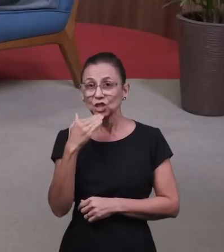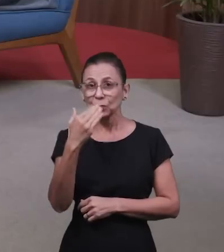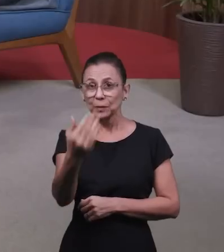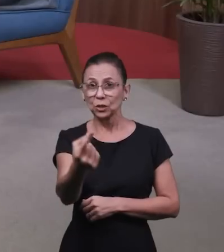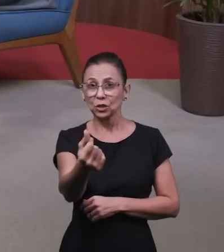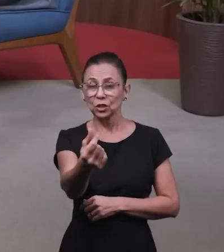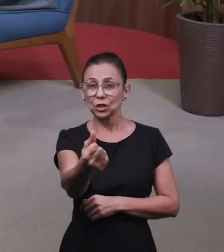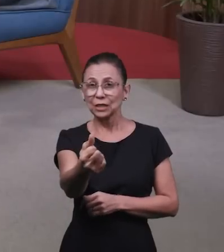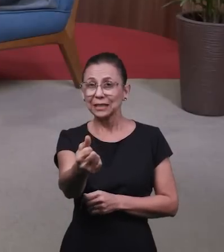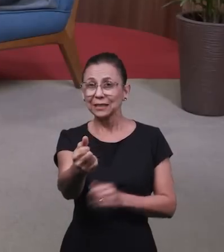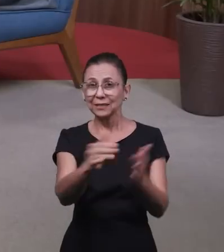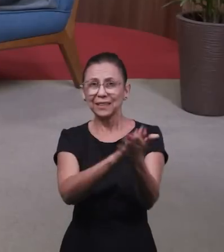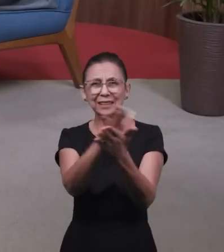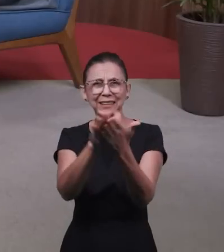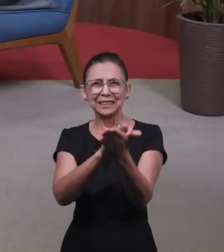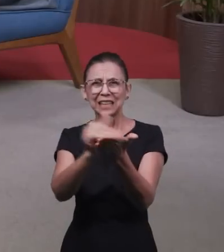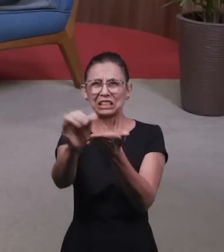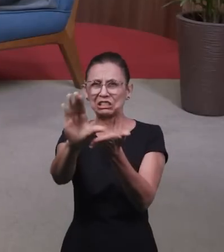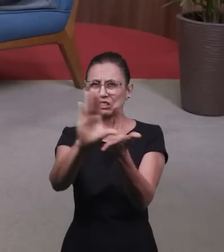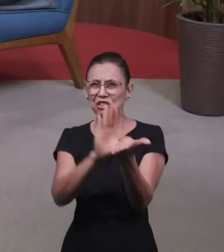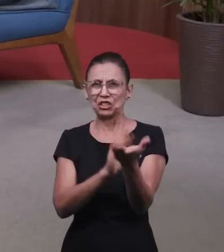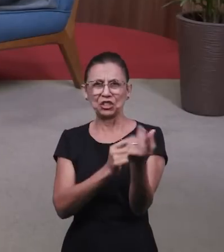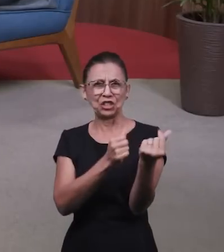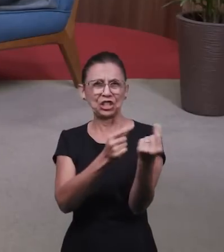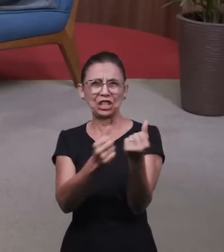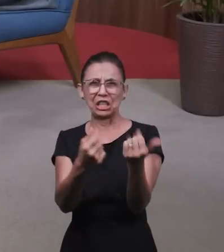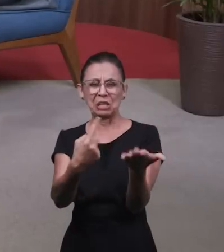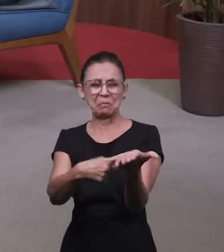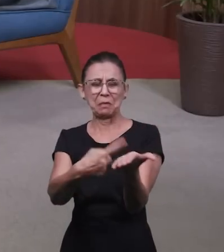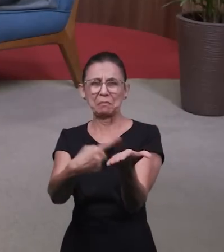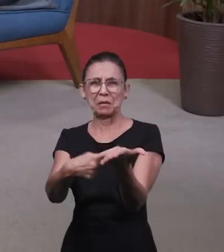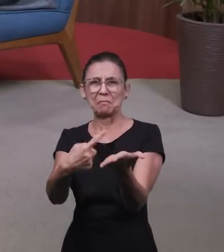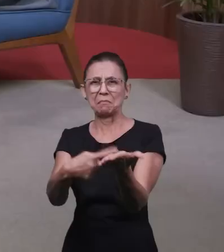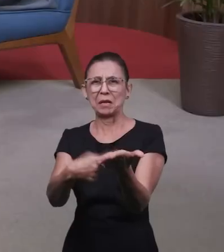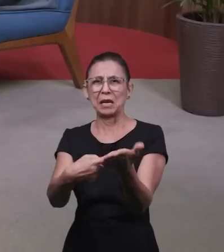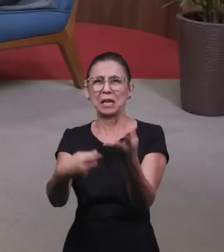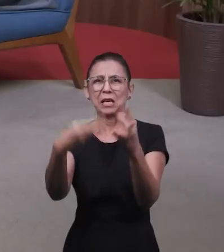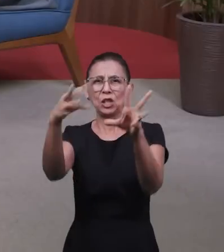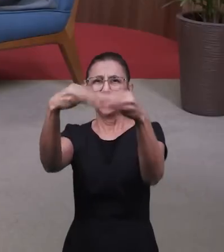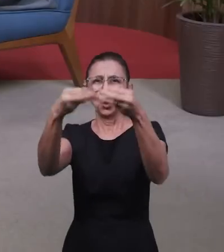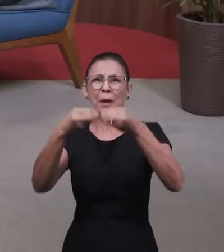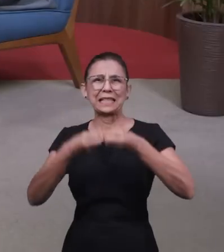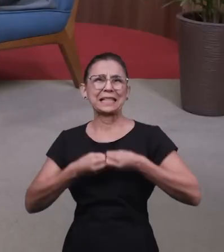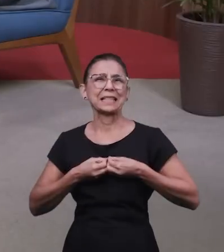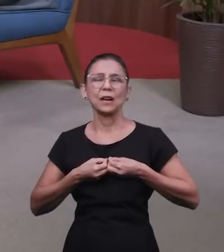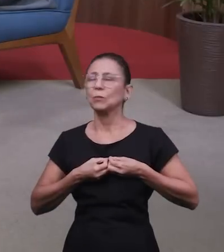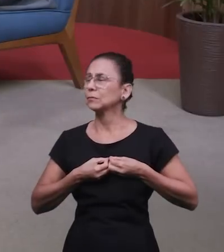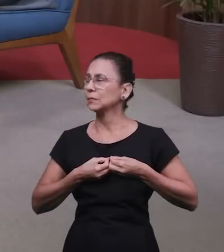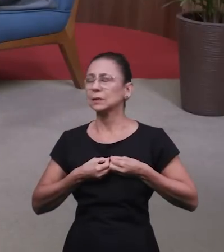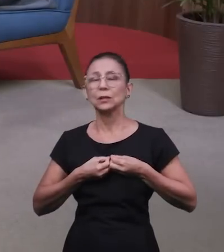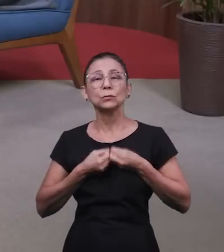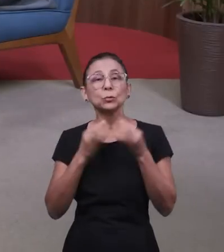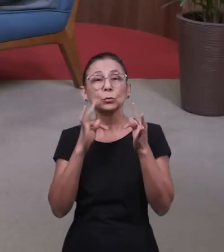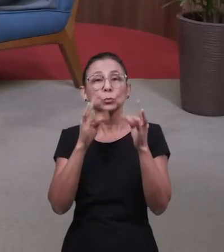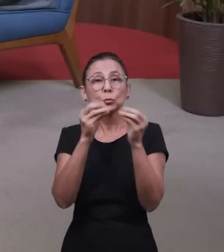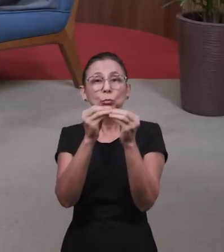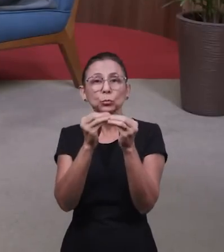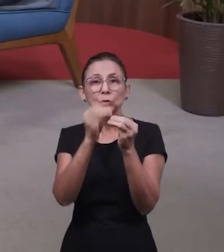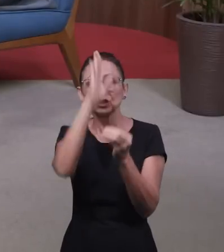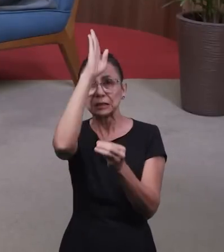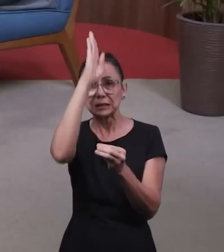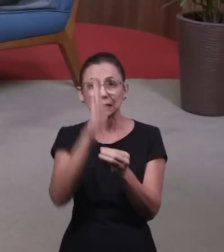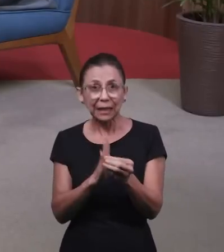pedir nada em troca, nenhuma contribuição financeira, vaquinha, oferta, nada disso. É tudo de